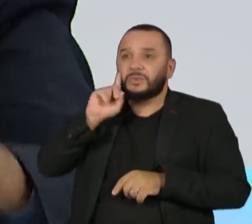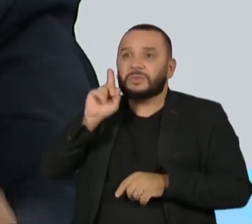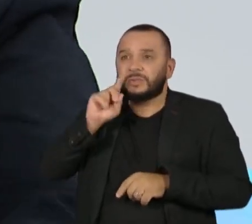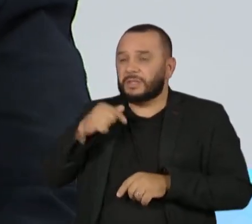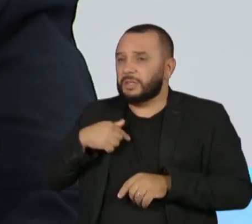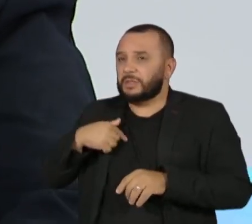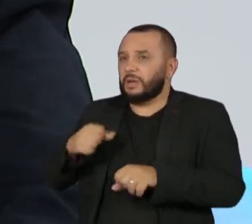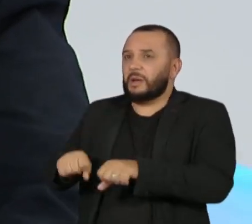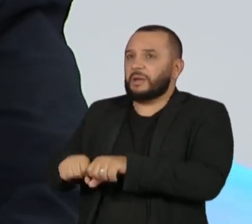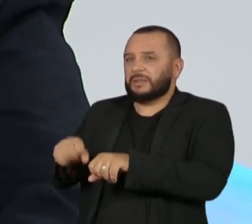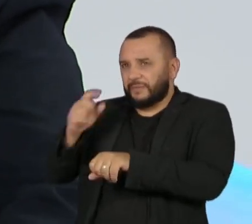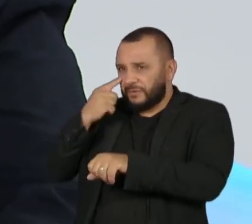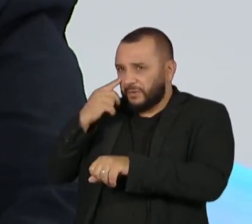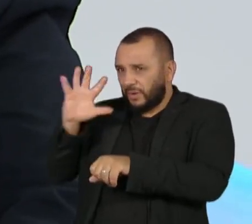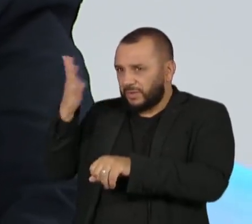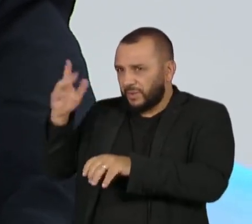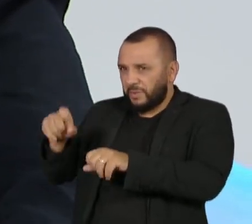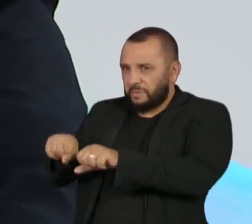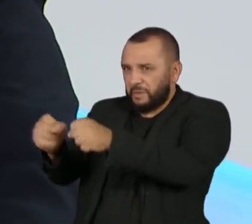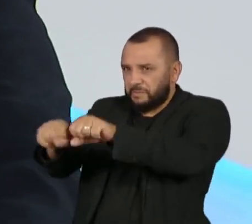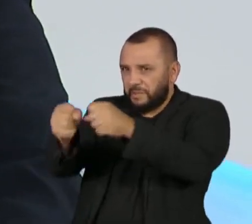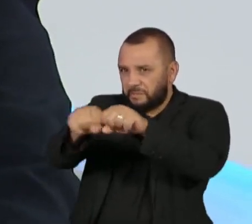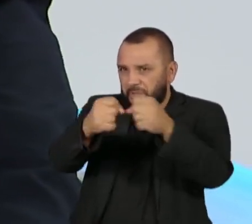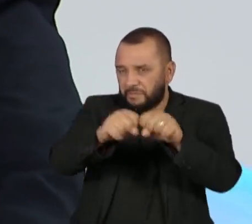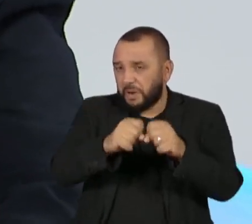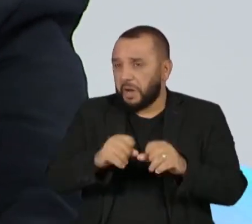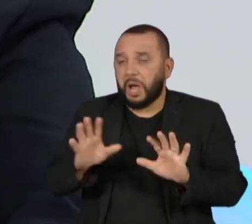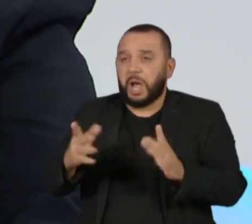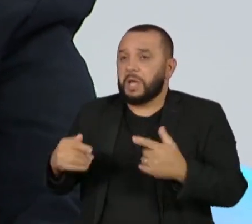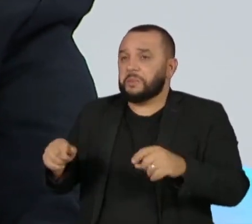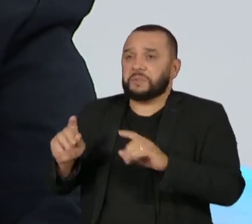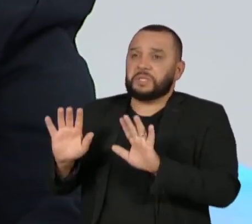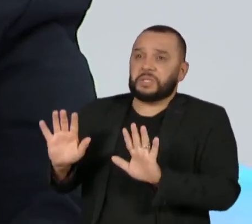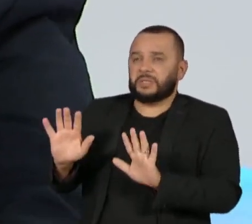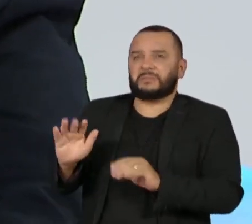agora não precisa mais. Não, tem coisas, eu imagino que haja coisas muito importantes